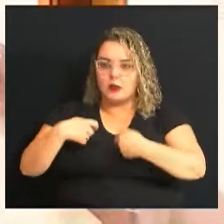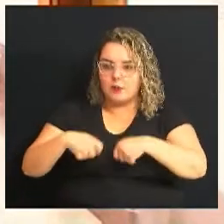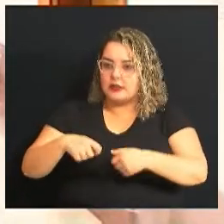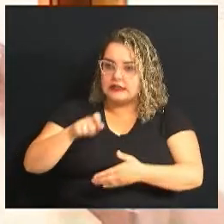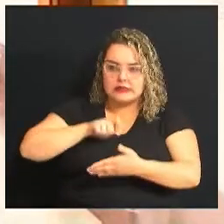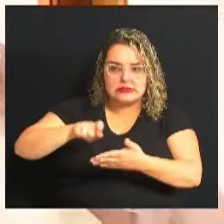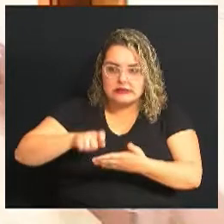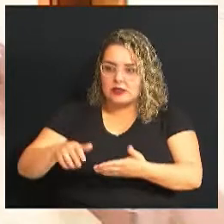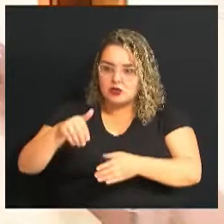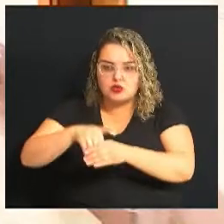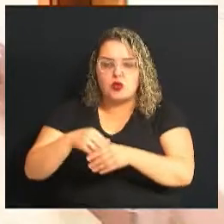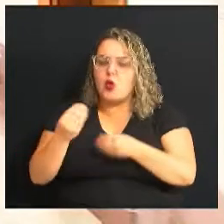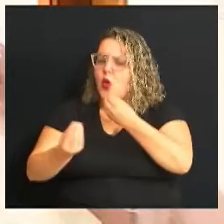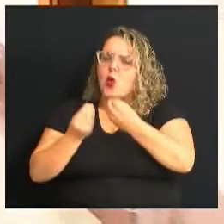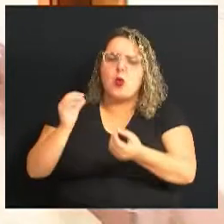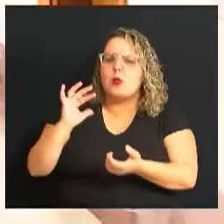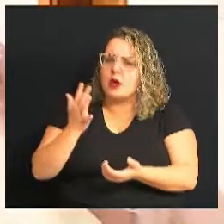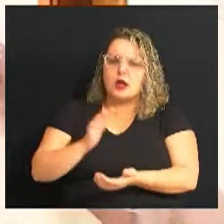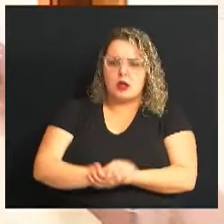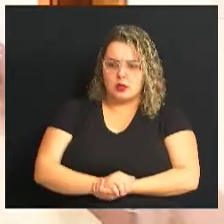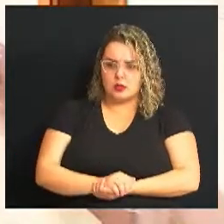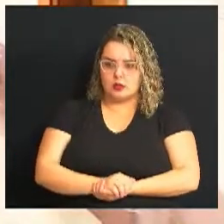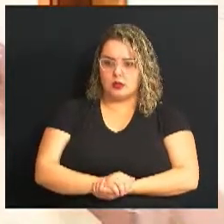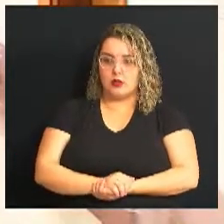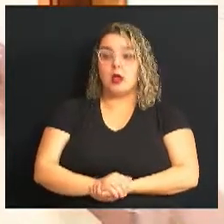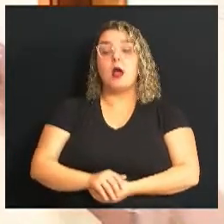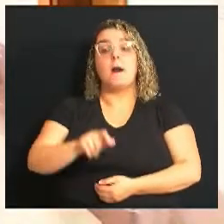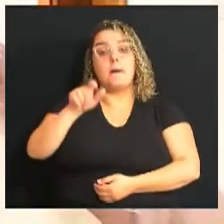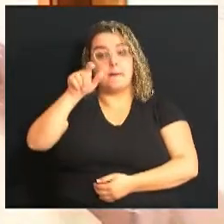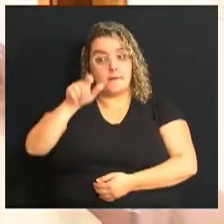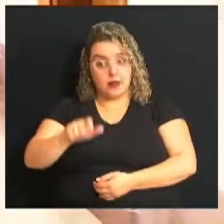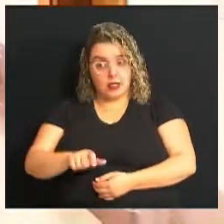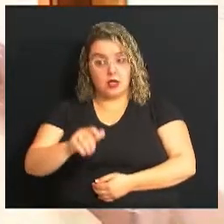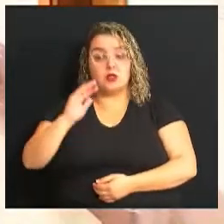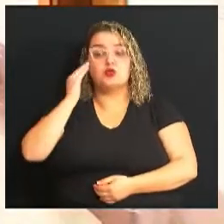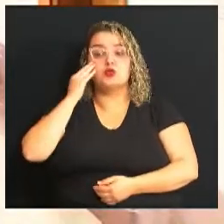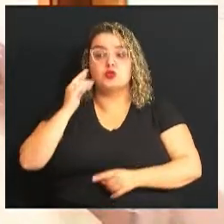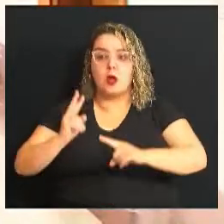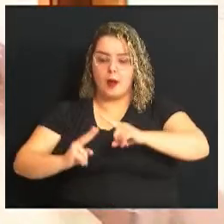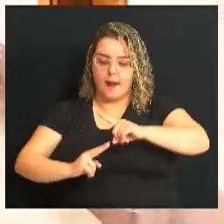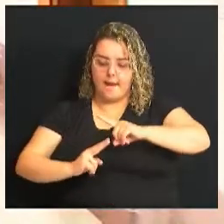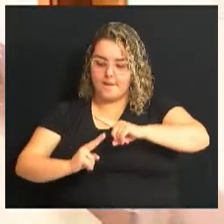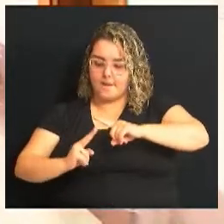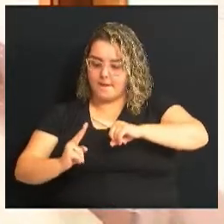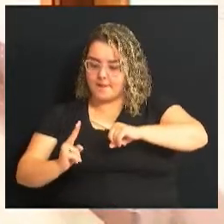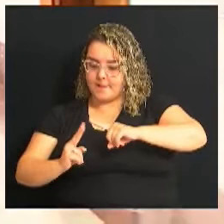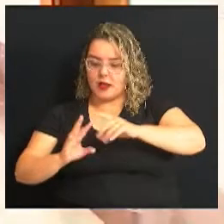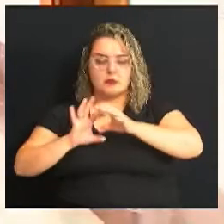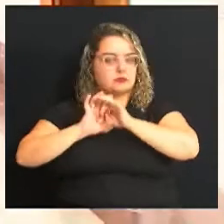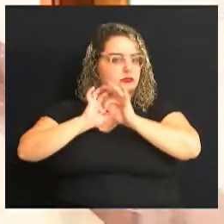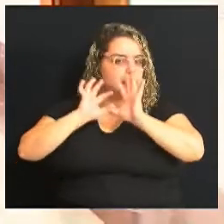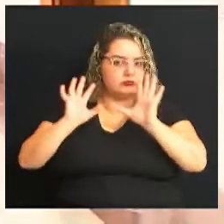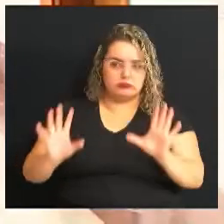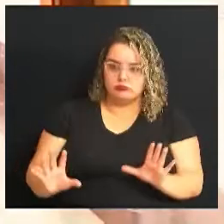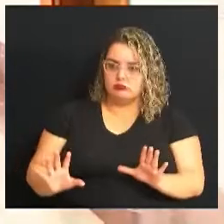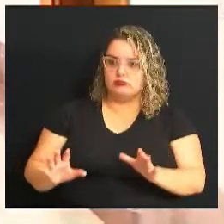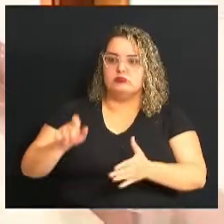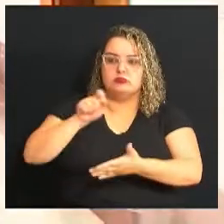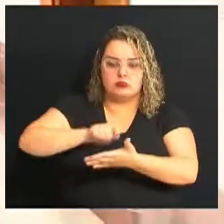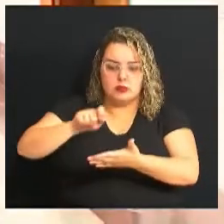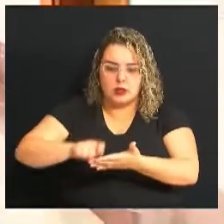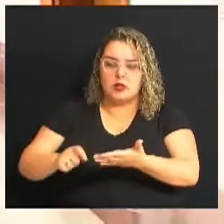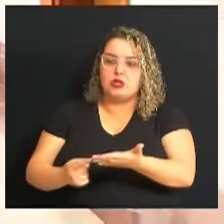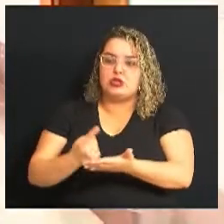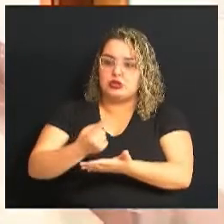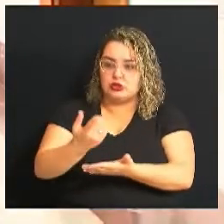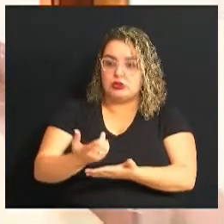de votação. Como é que funciona isso? A pessoa que for identificada pela biometria, ela está dispensada de assinar o caderno de votação.